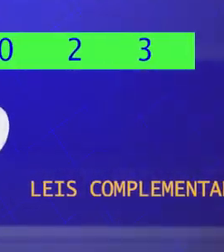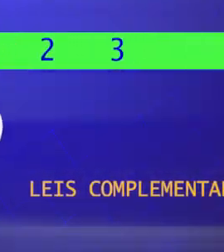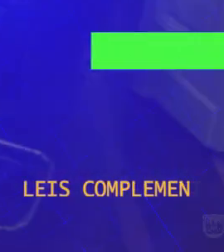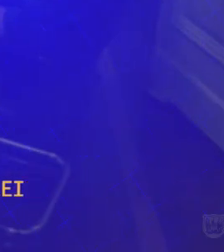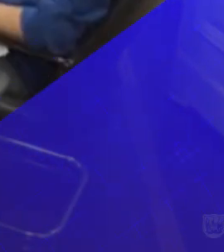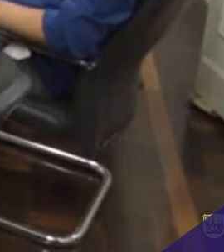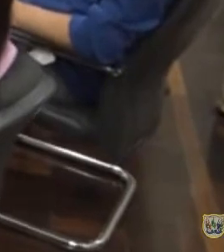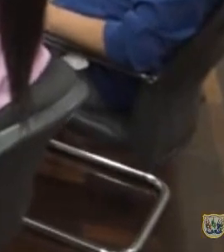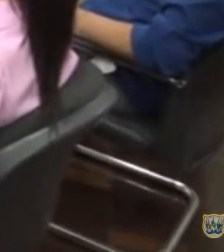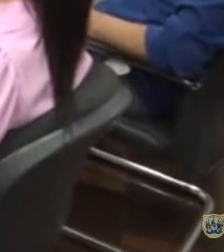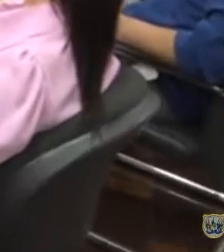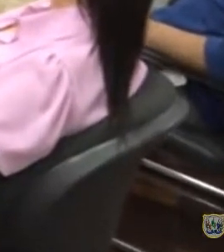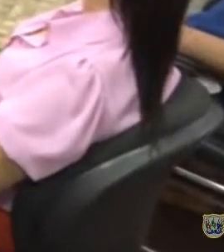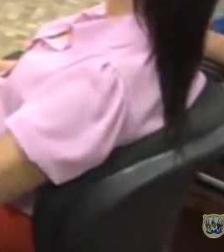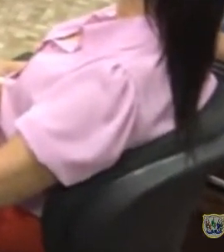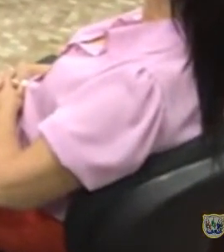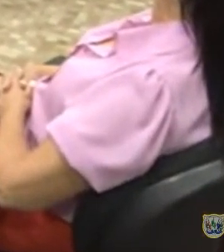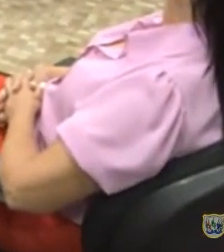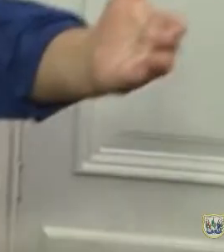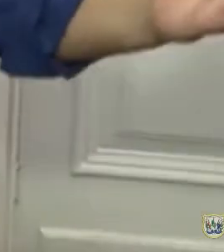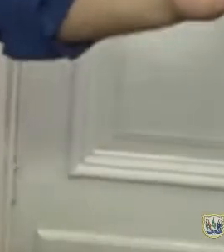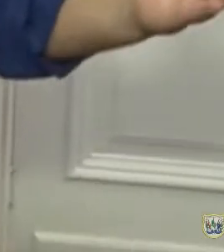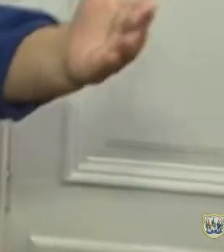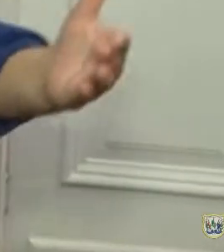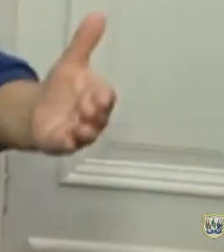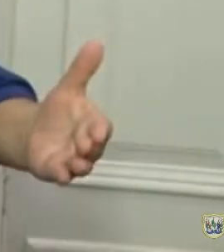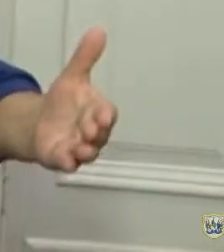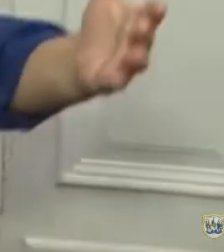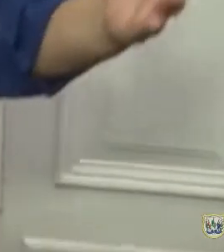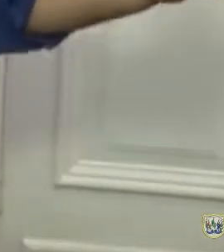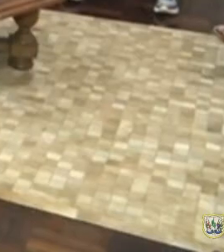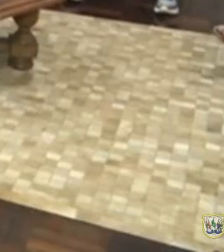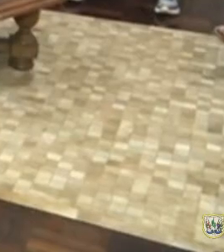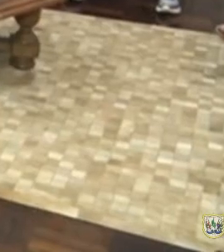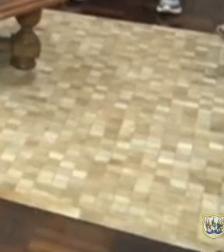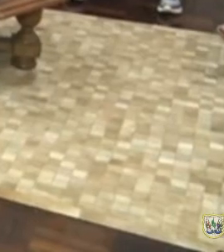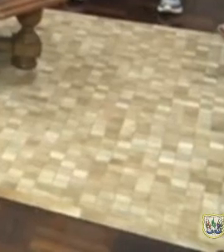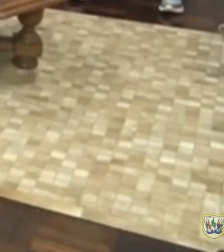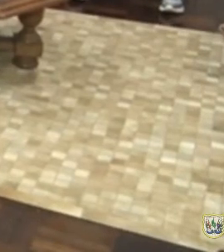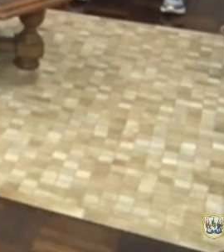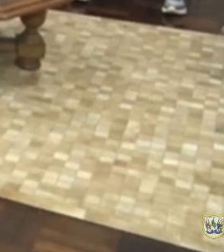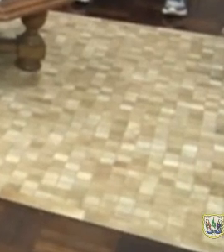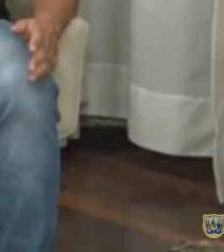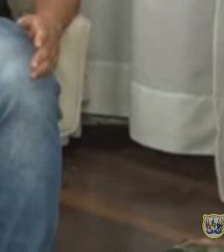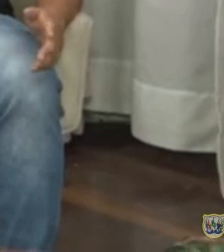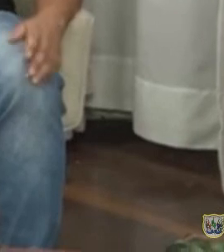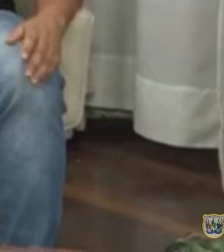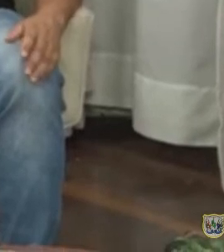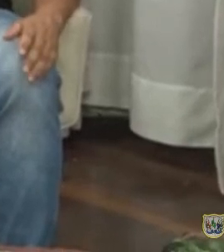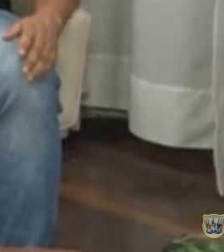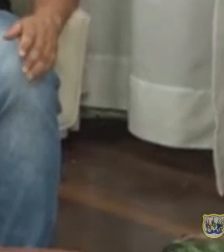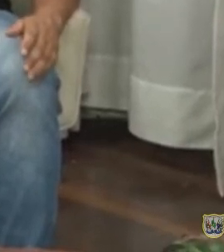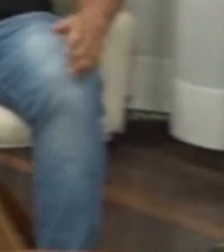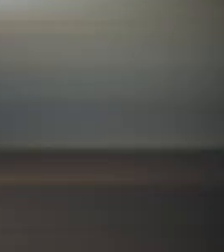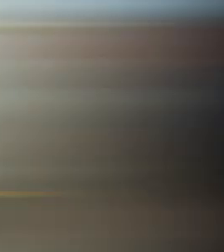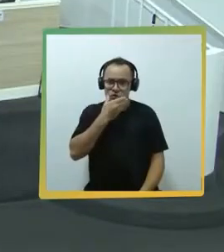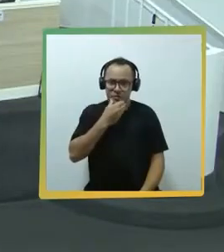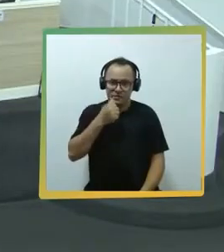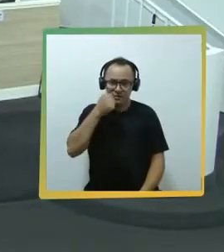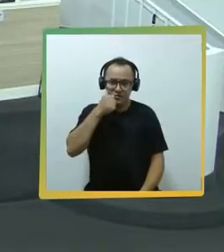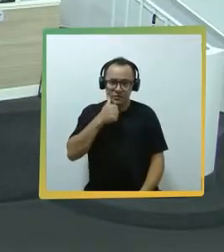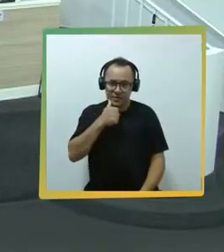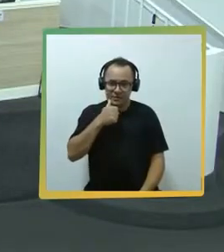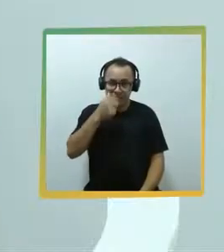sancionadas, destaque para a instalação de câmeras de vigilância e a contratação de profissionais de segurança para as escolas e creches,